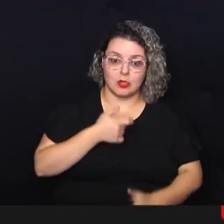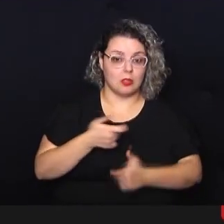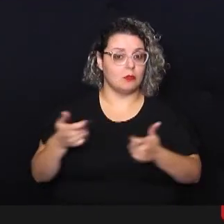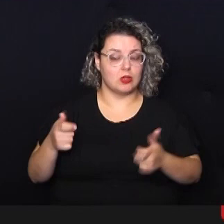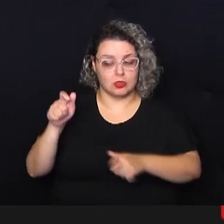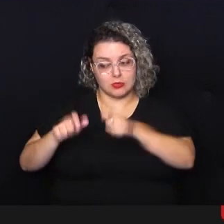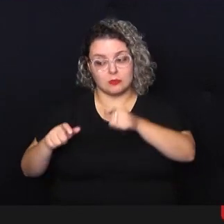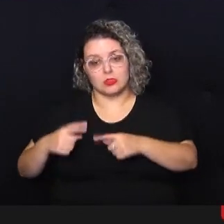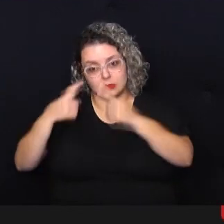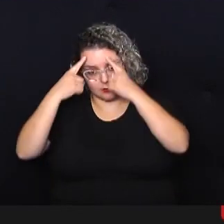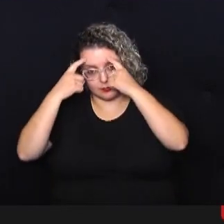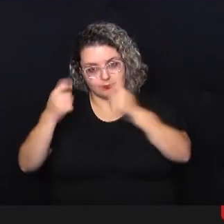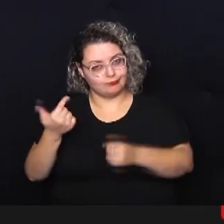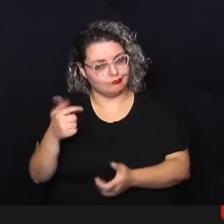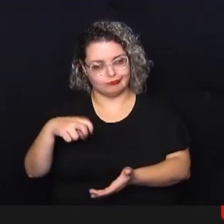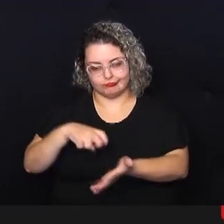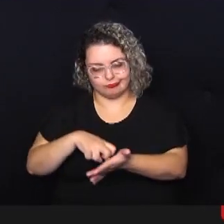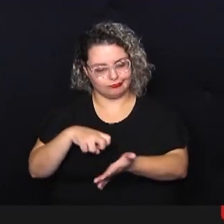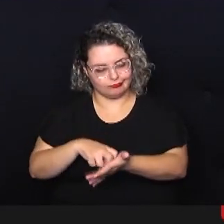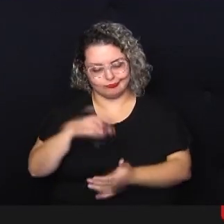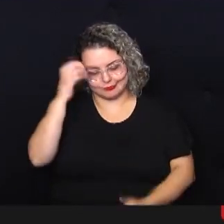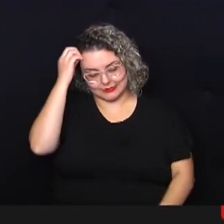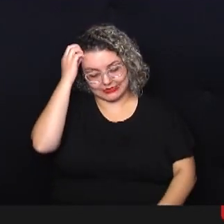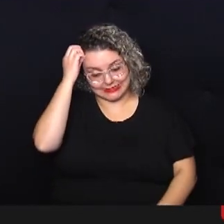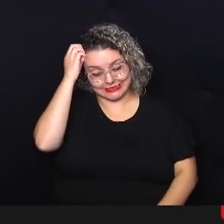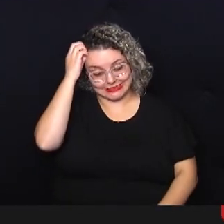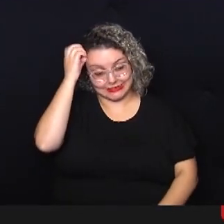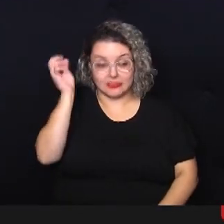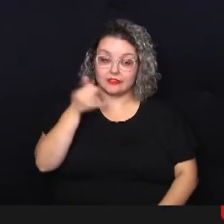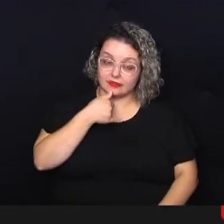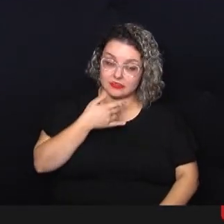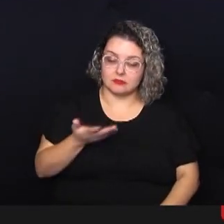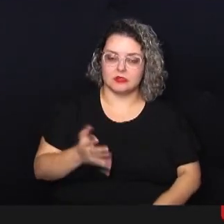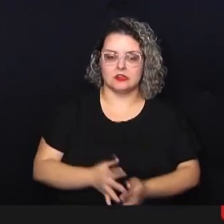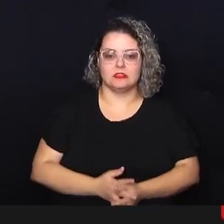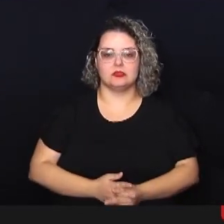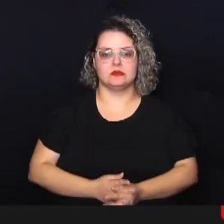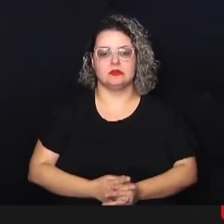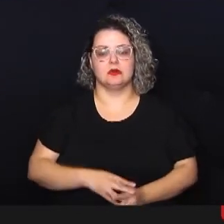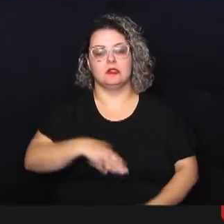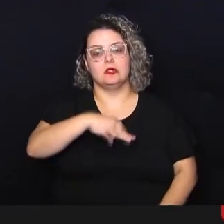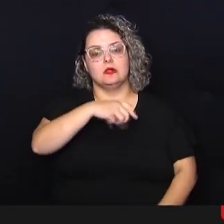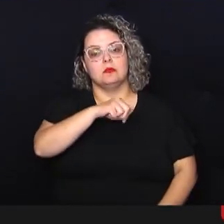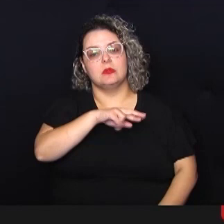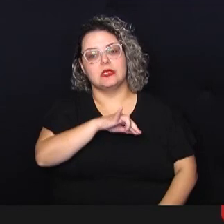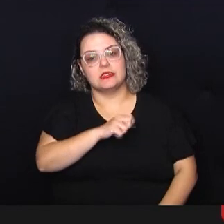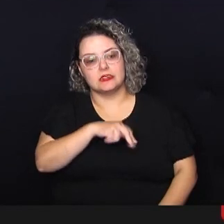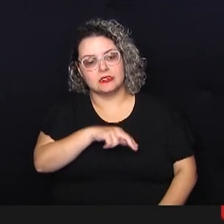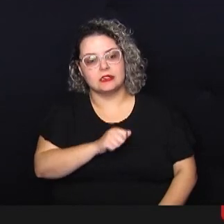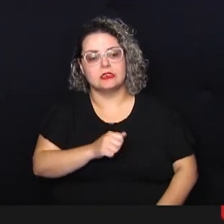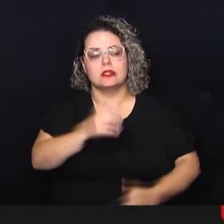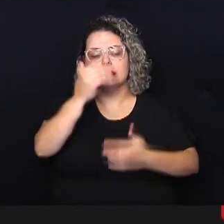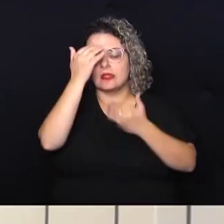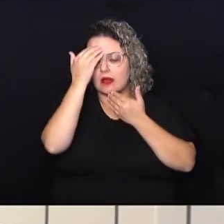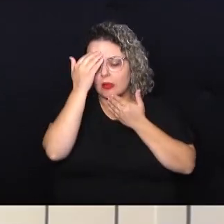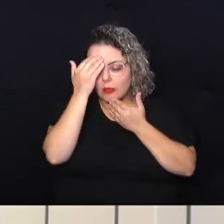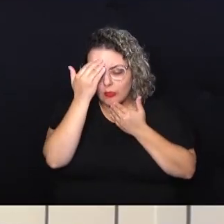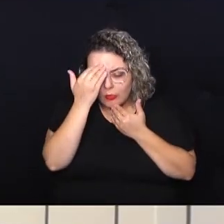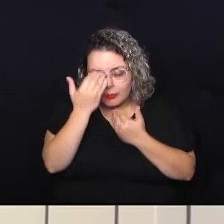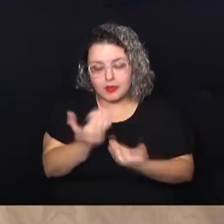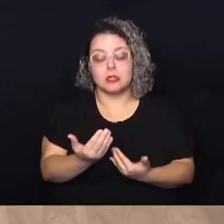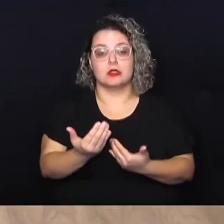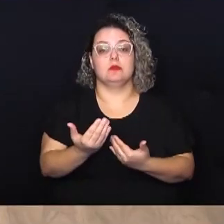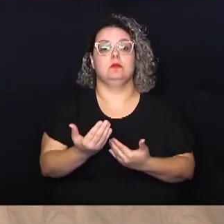estão impunes por aí, infelizmente. Mariana Mota, muito obrigado